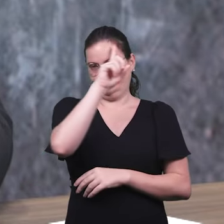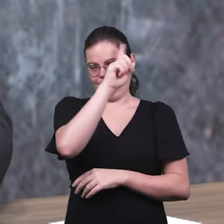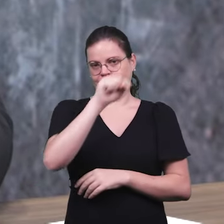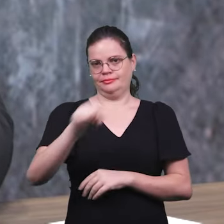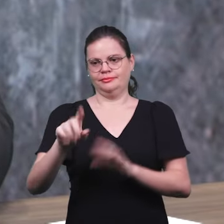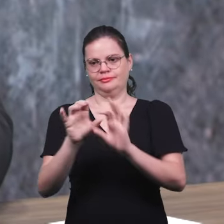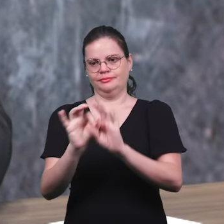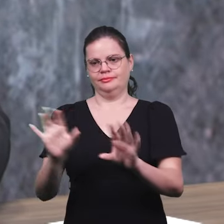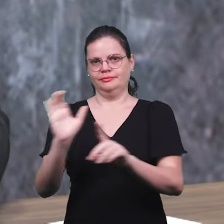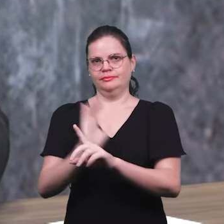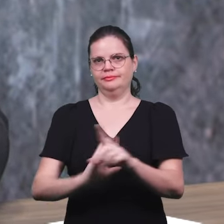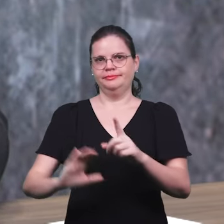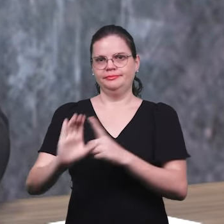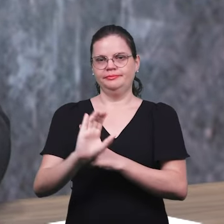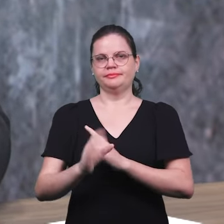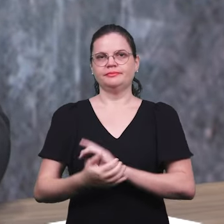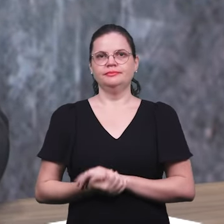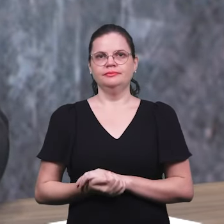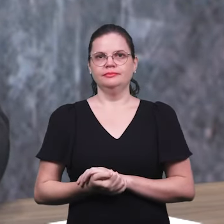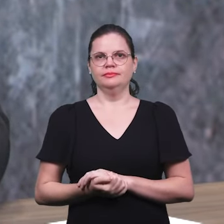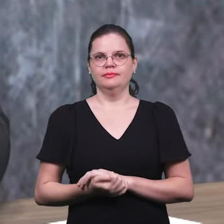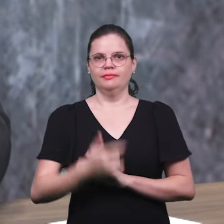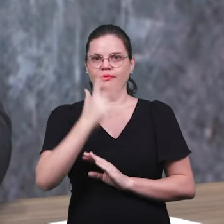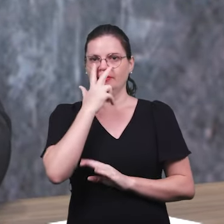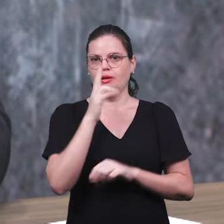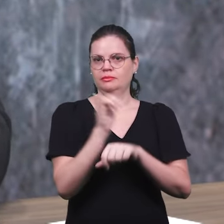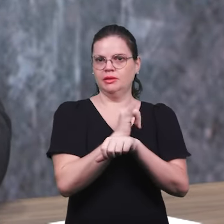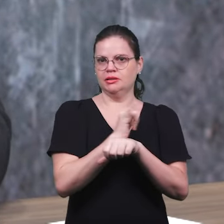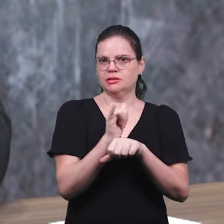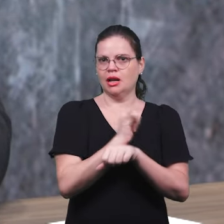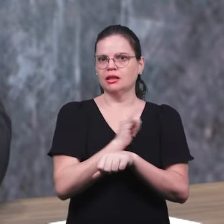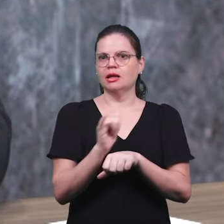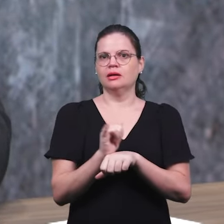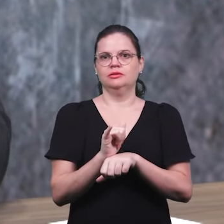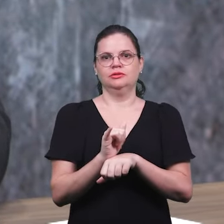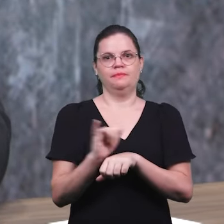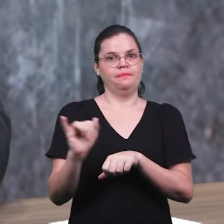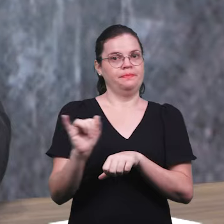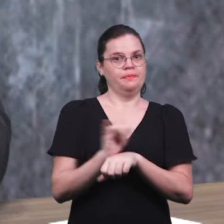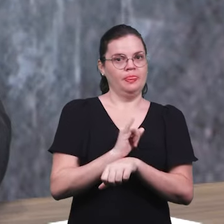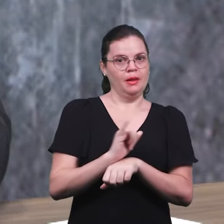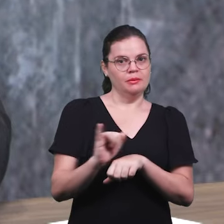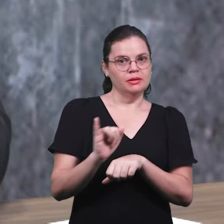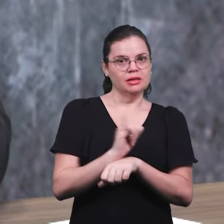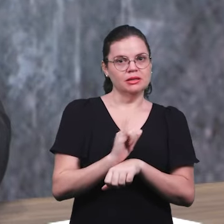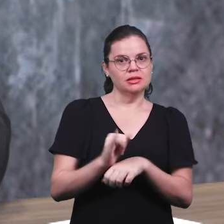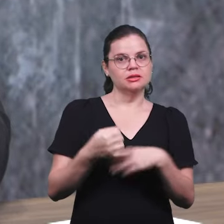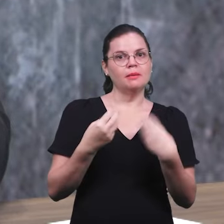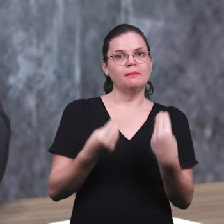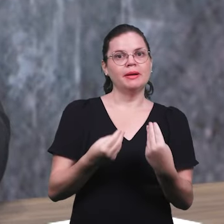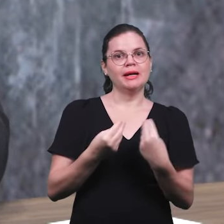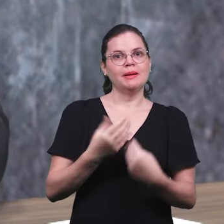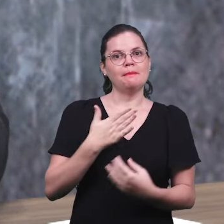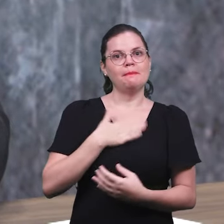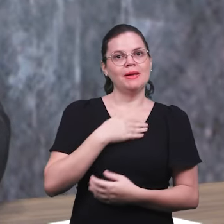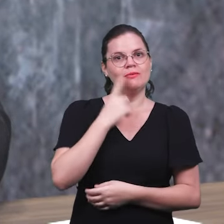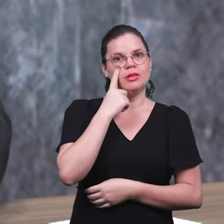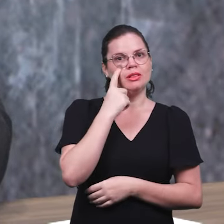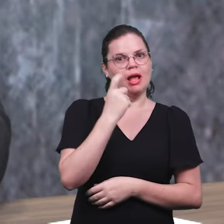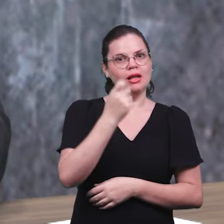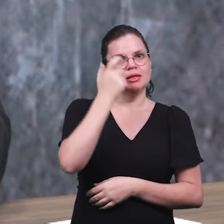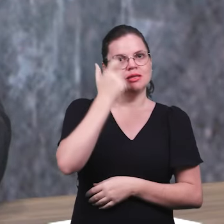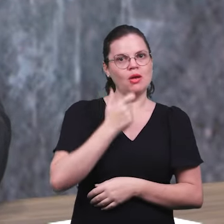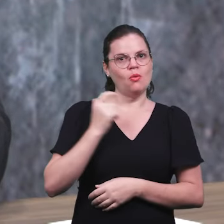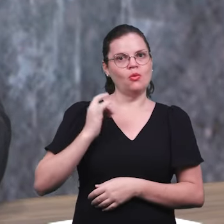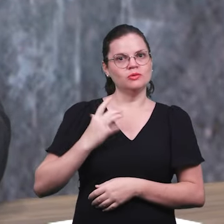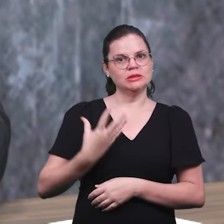ela está historicamente situada numa manobra. É uma manobra conveniente aos interesses de